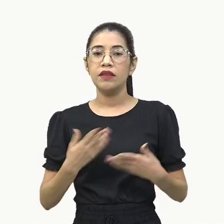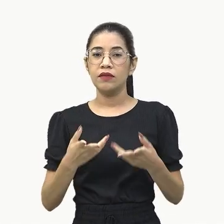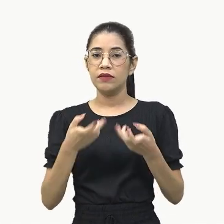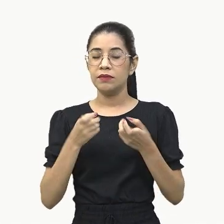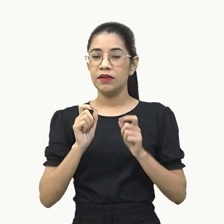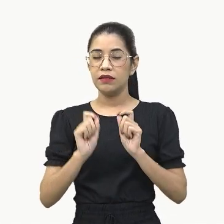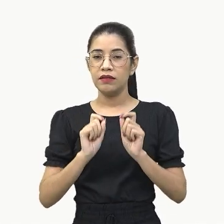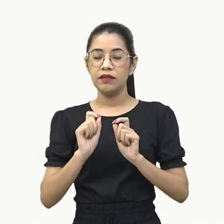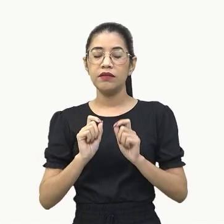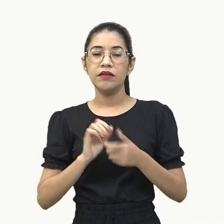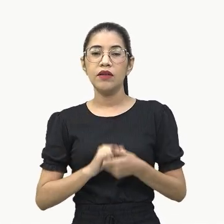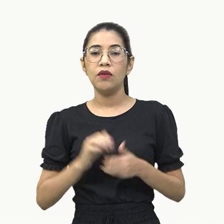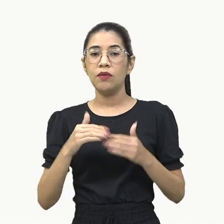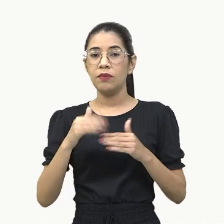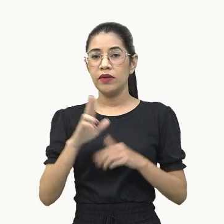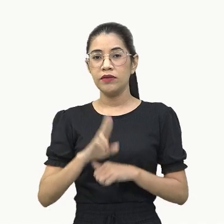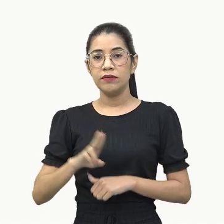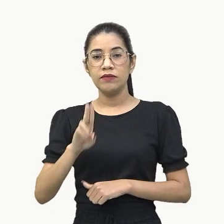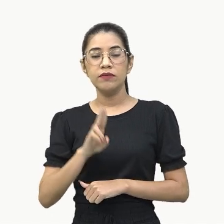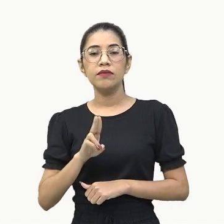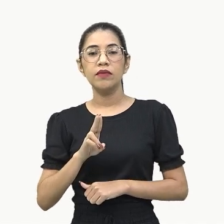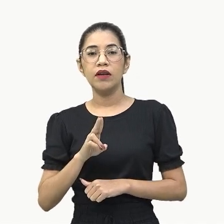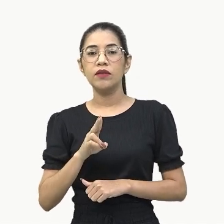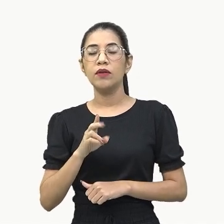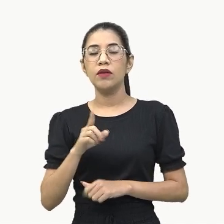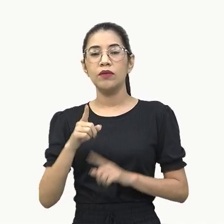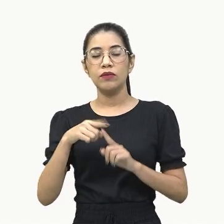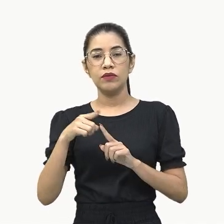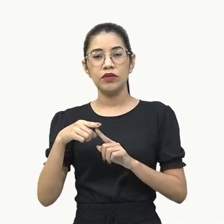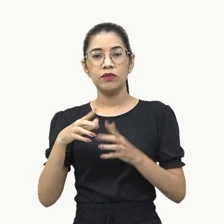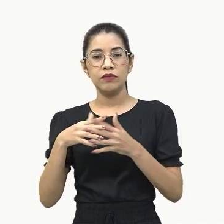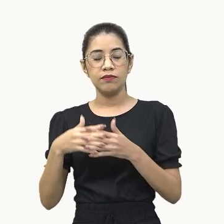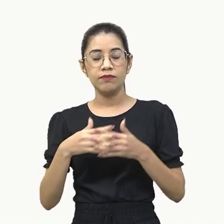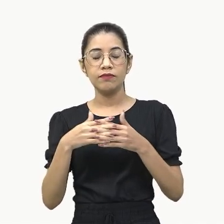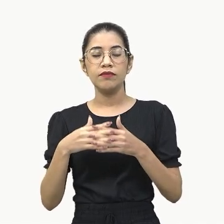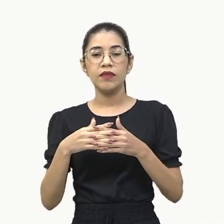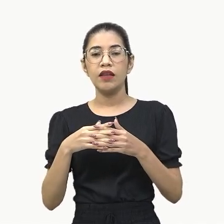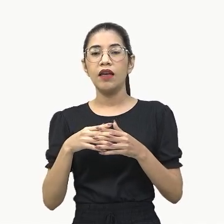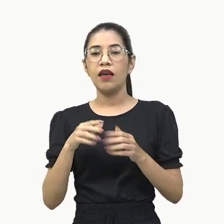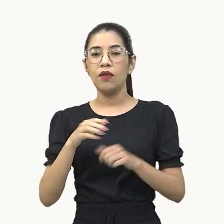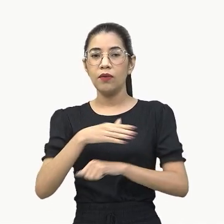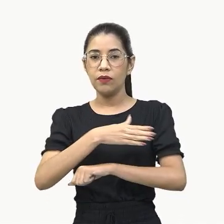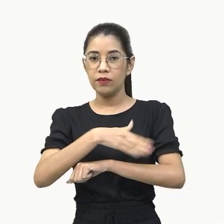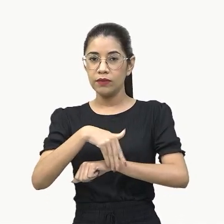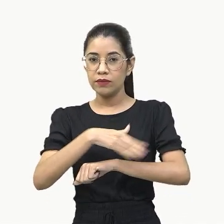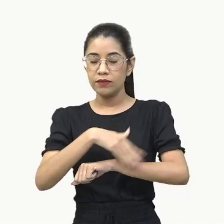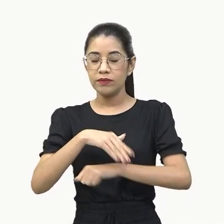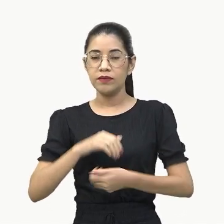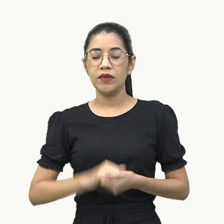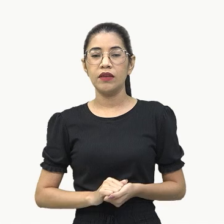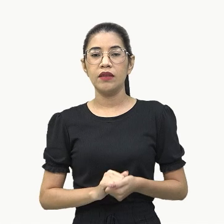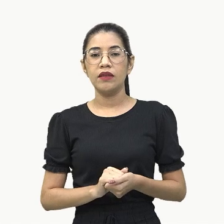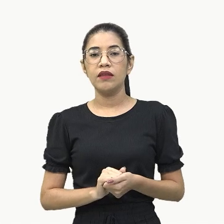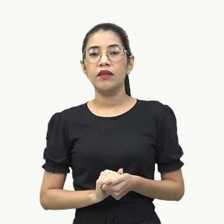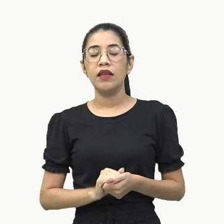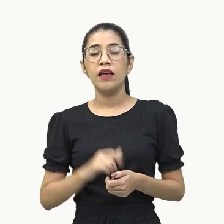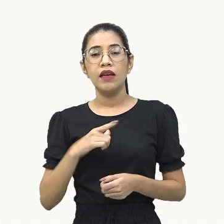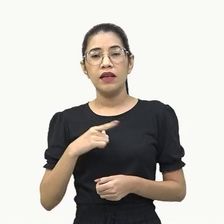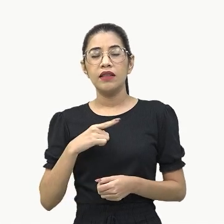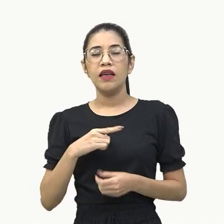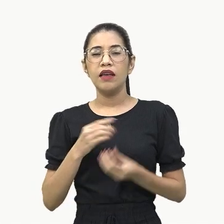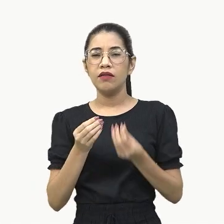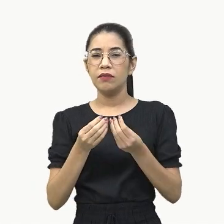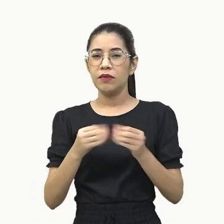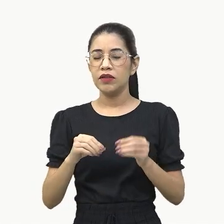observar o mais utilizado é o rodoviário apesar da precariedade que a gente vai observar aí mais à frente das